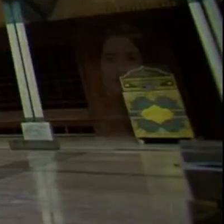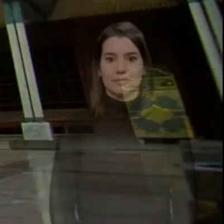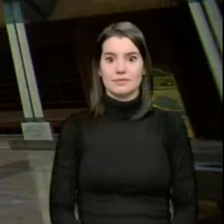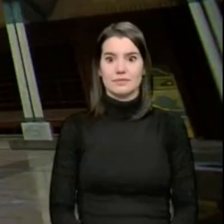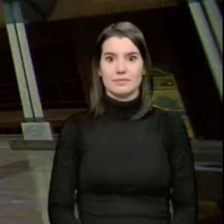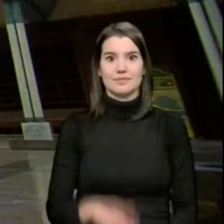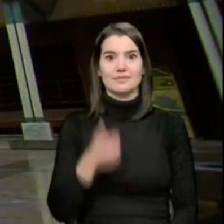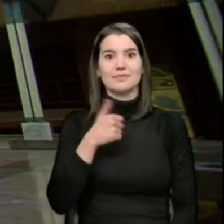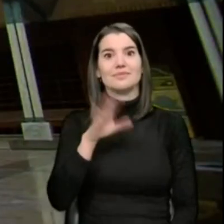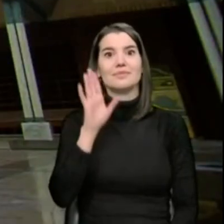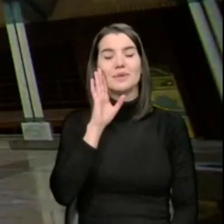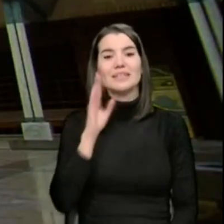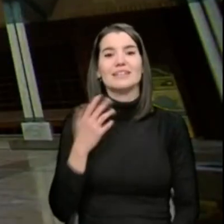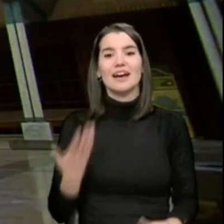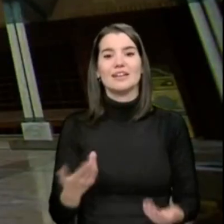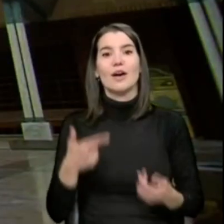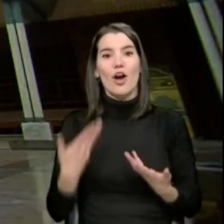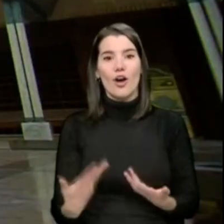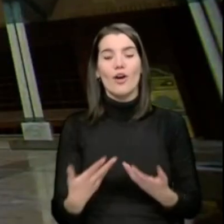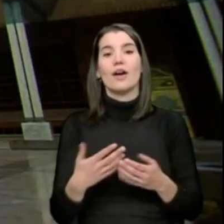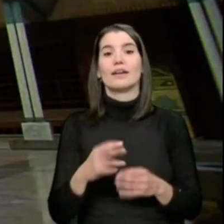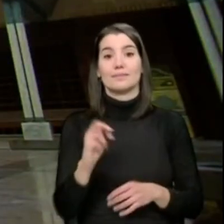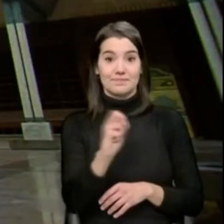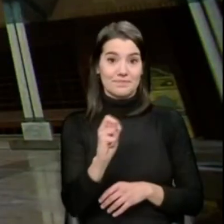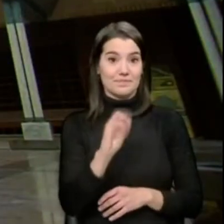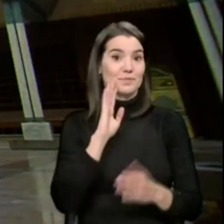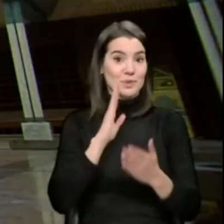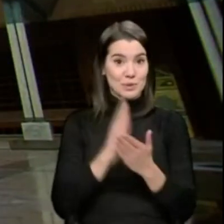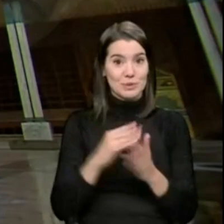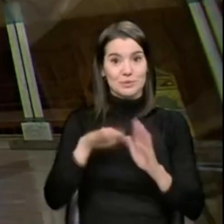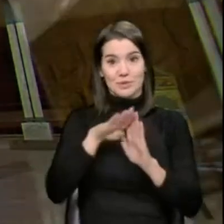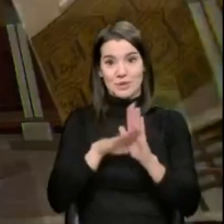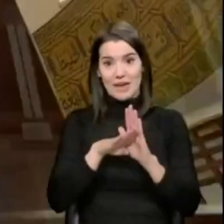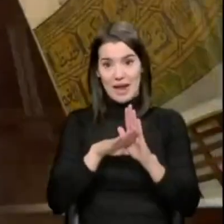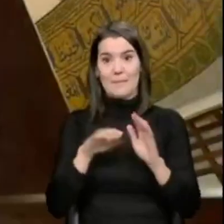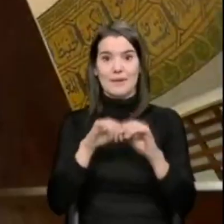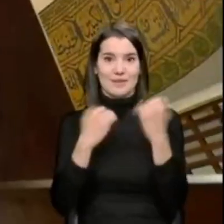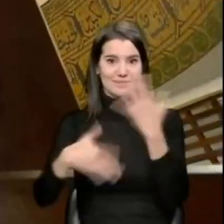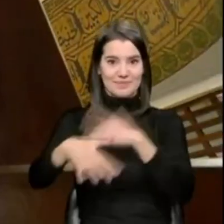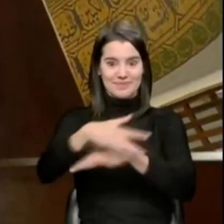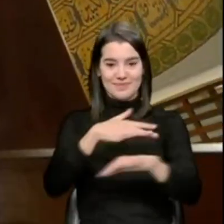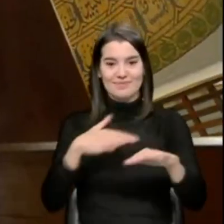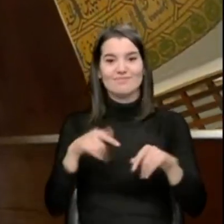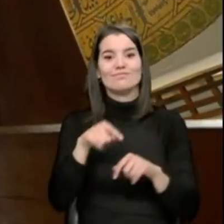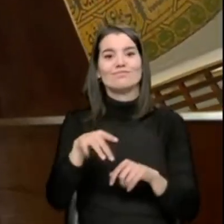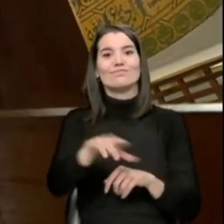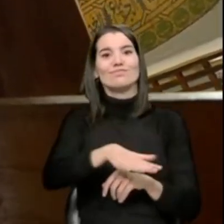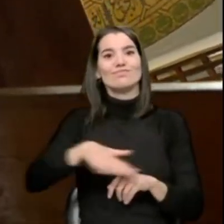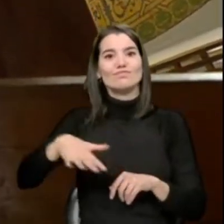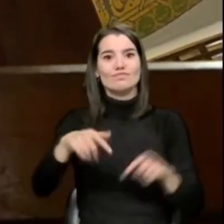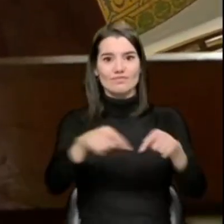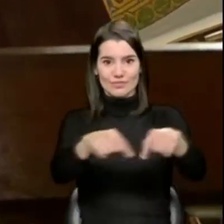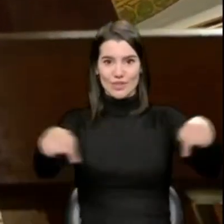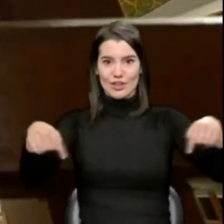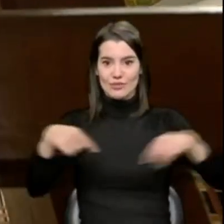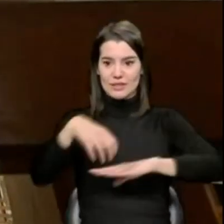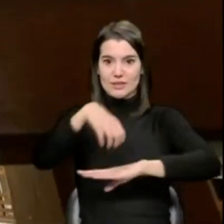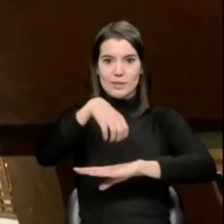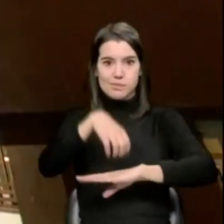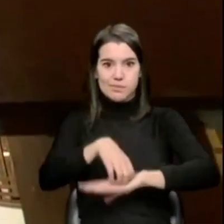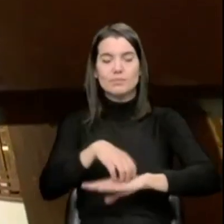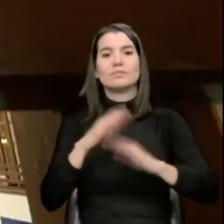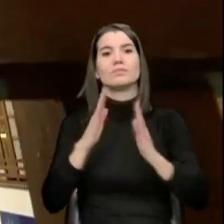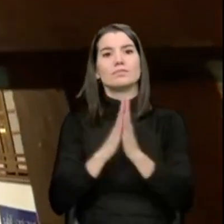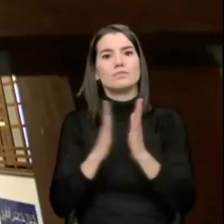Boa tarde, este é o terceiro e último Sociedade Civil feito a partir da Mesquita Central de